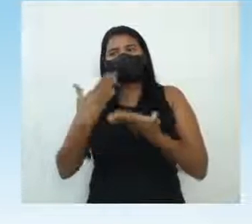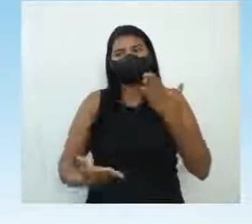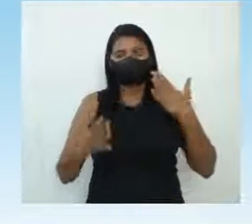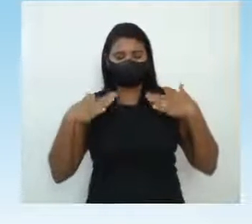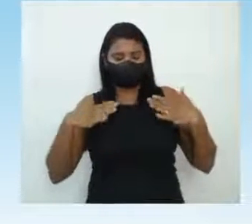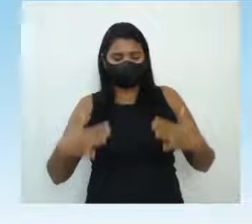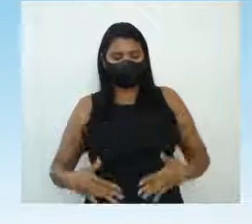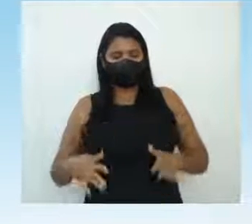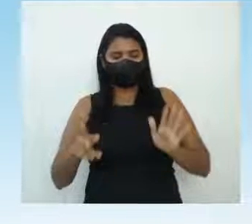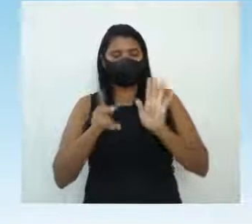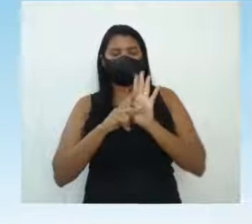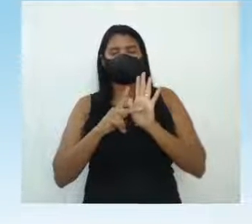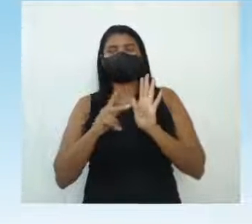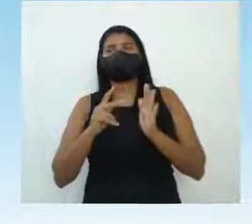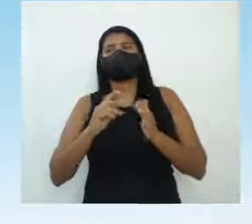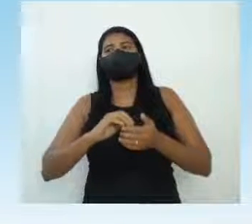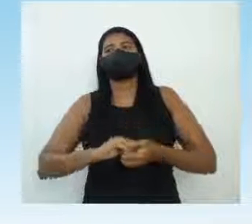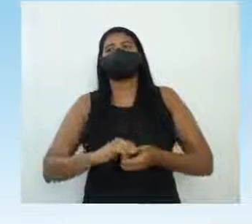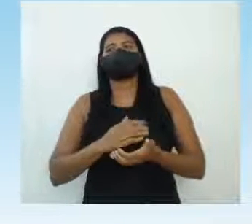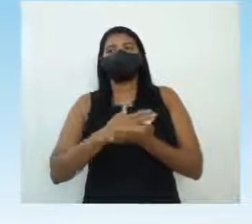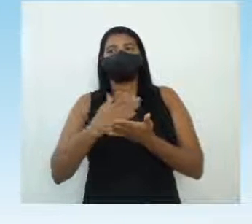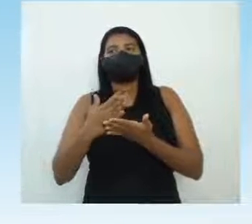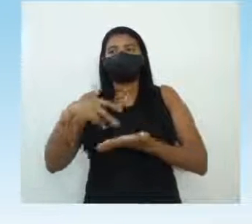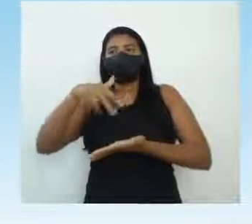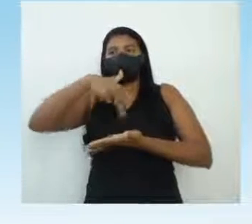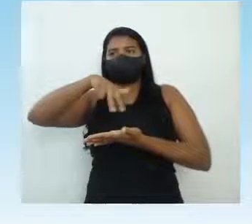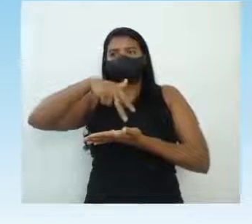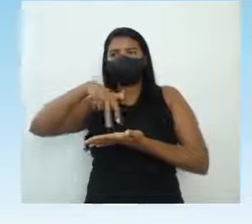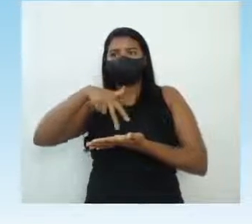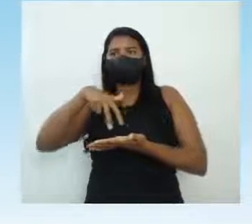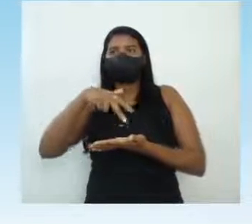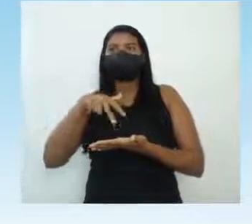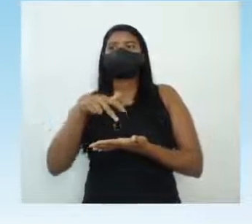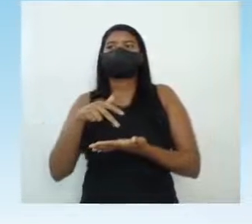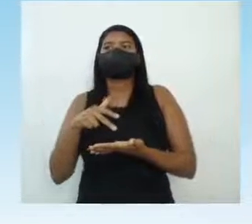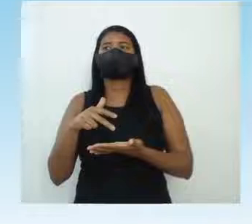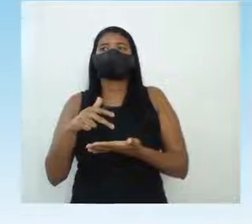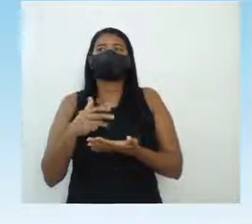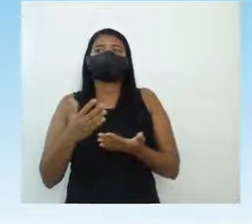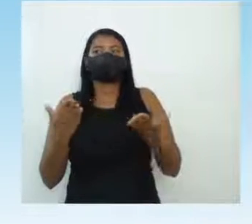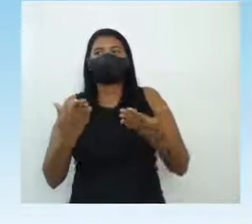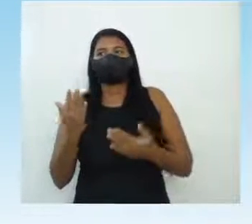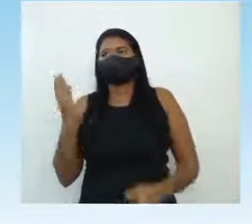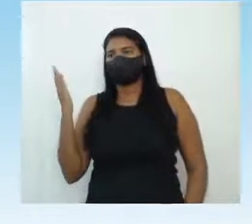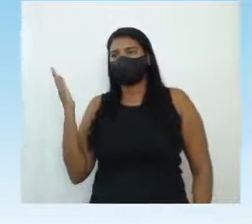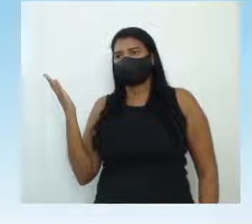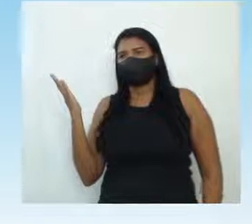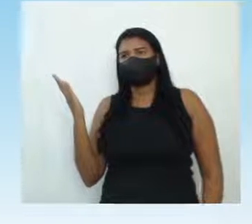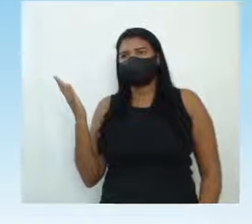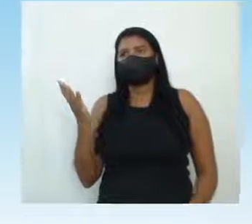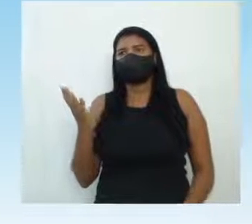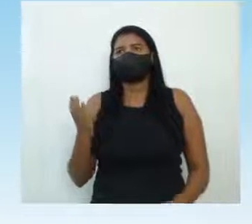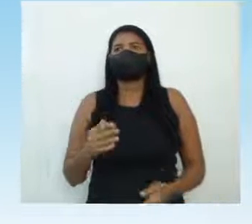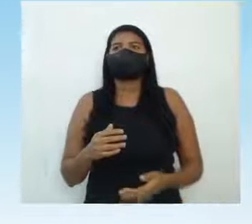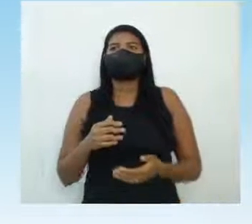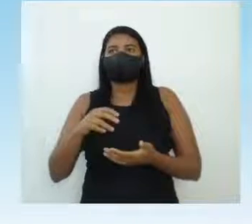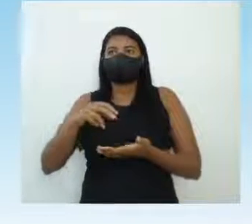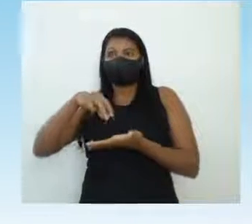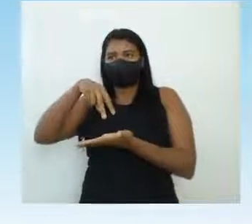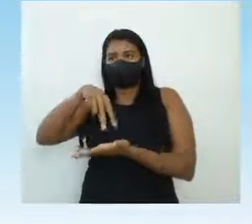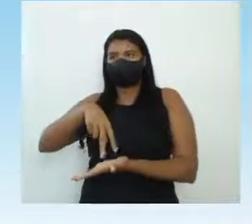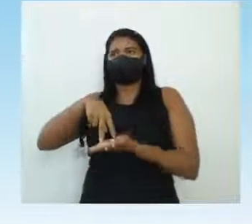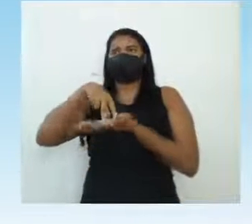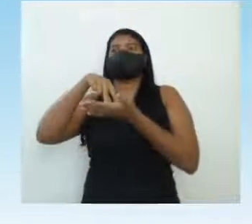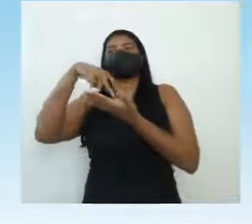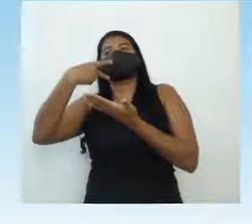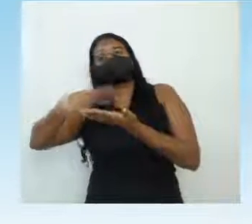Então, perceba, ó. Ele começou a dançar, aí de repente ele começa opa,